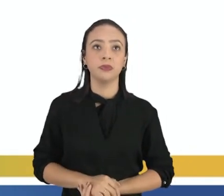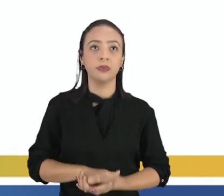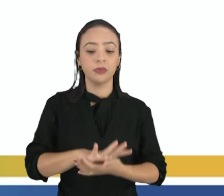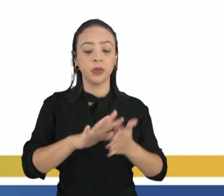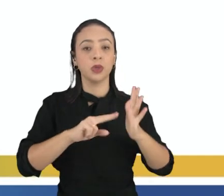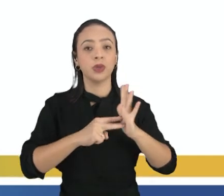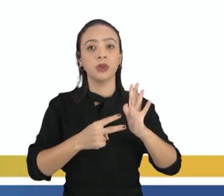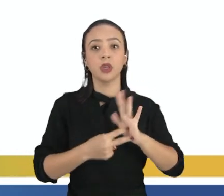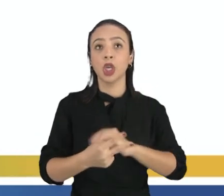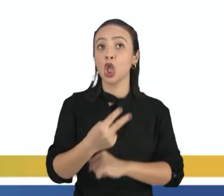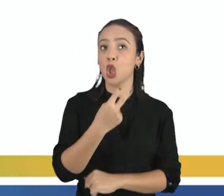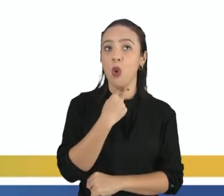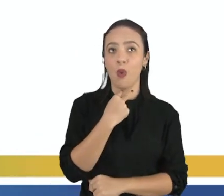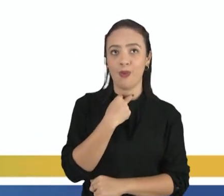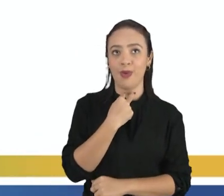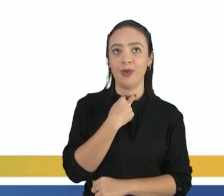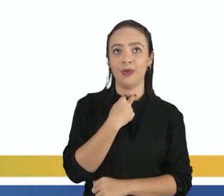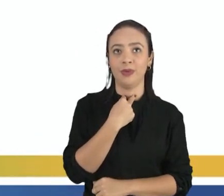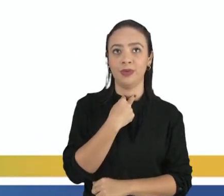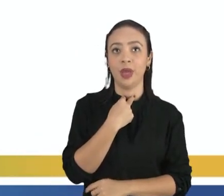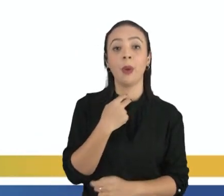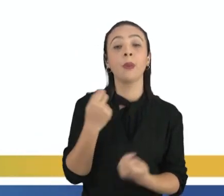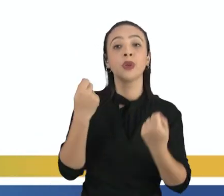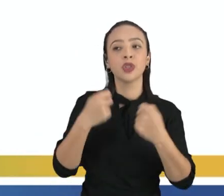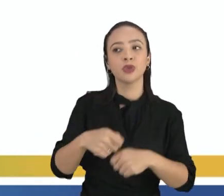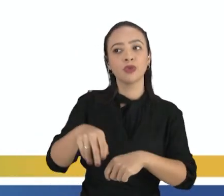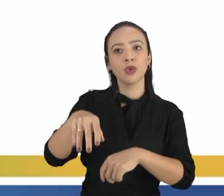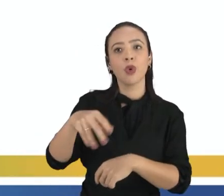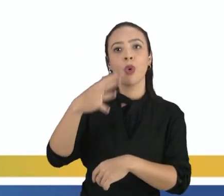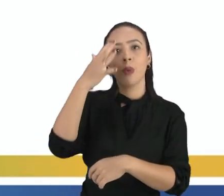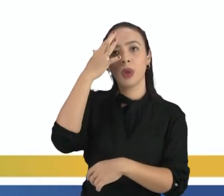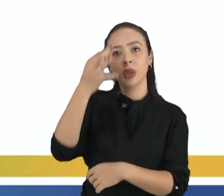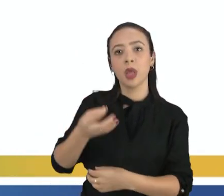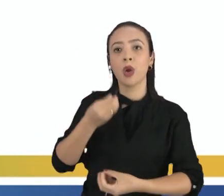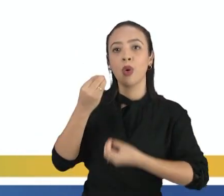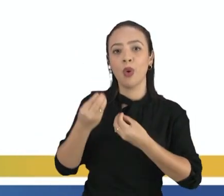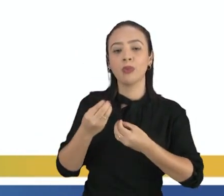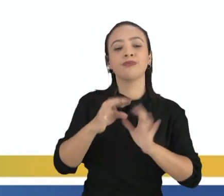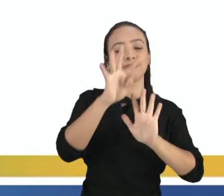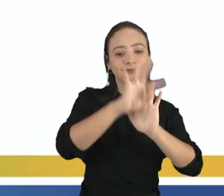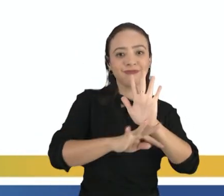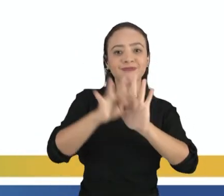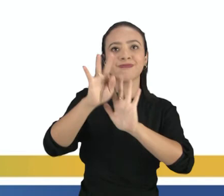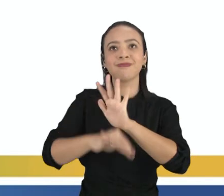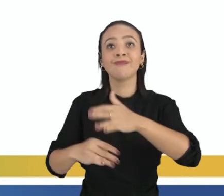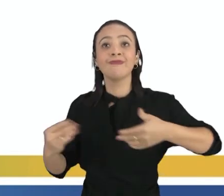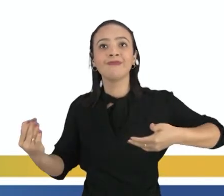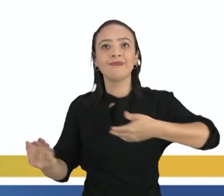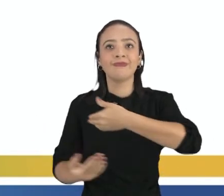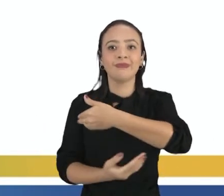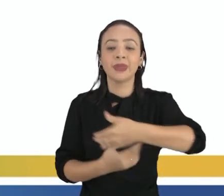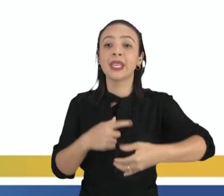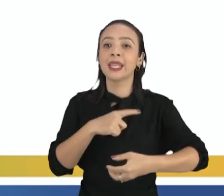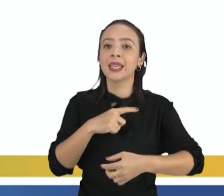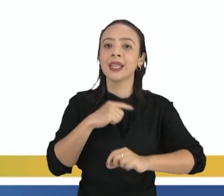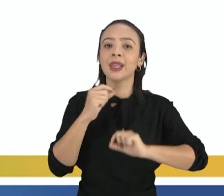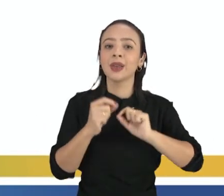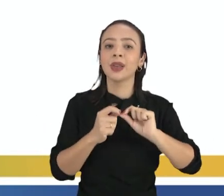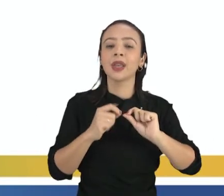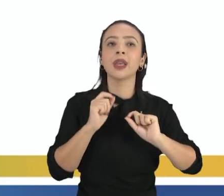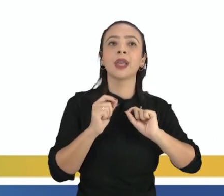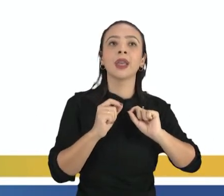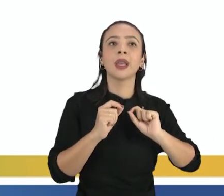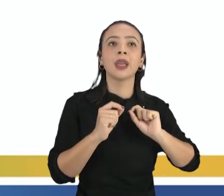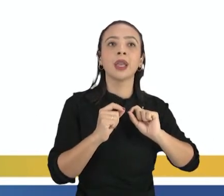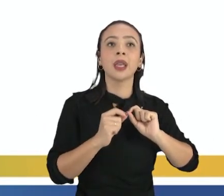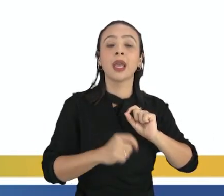sentido de proibição é captado por meio da intertextualidade estabelecida entre os